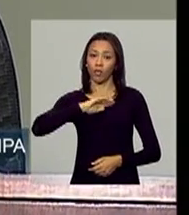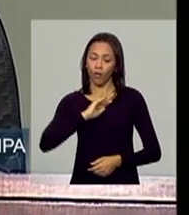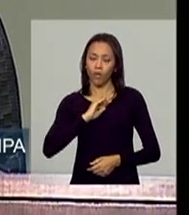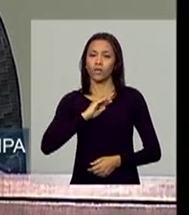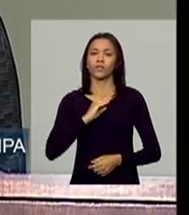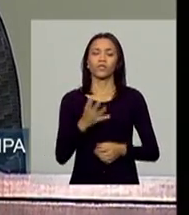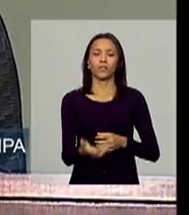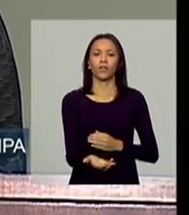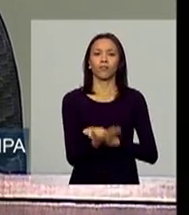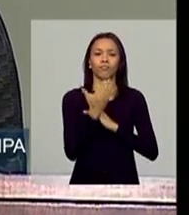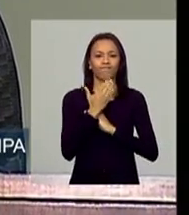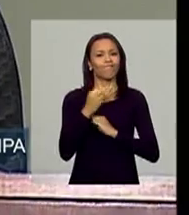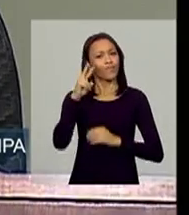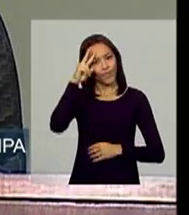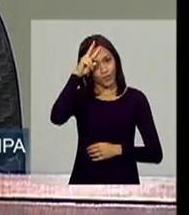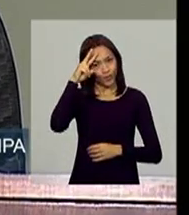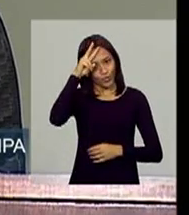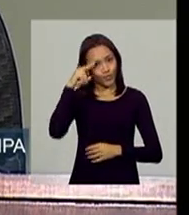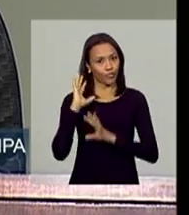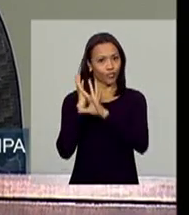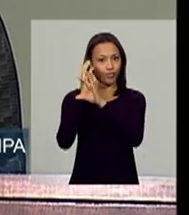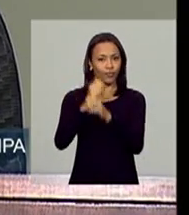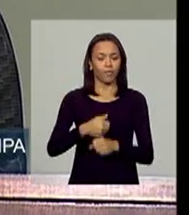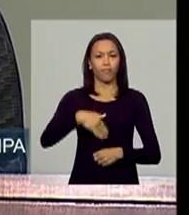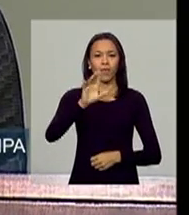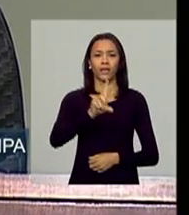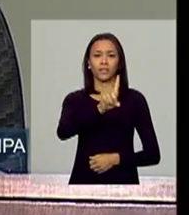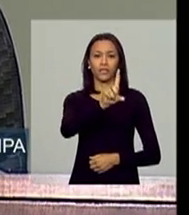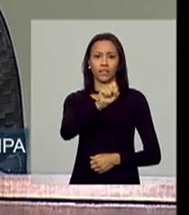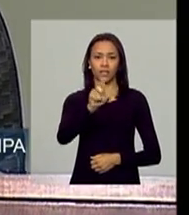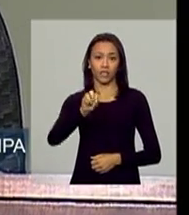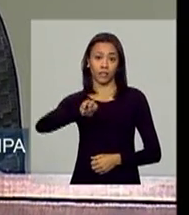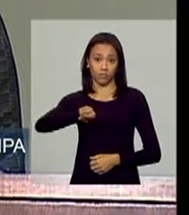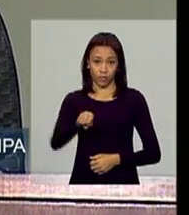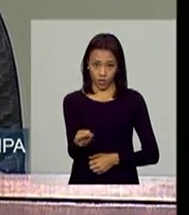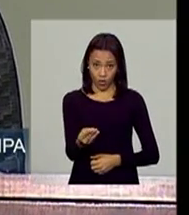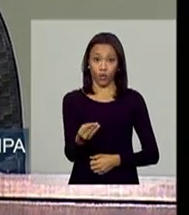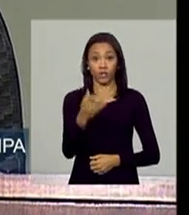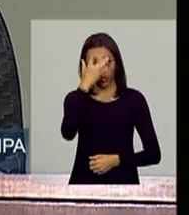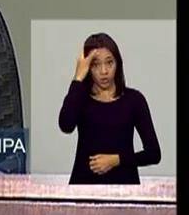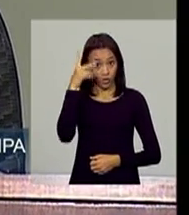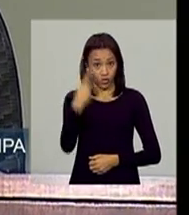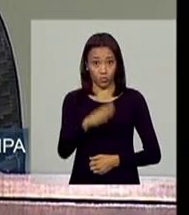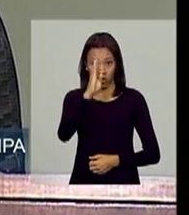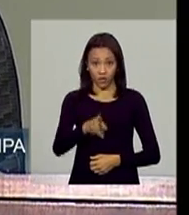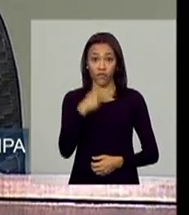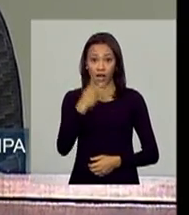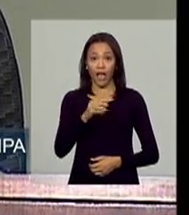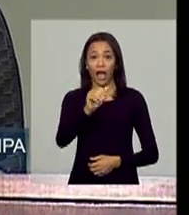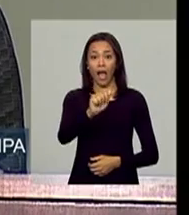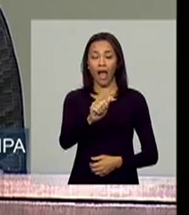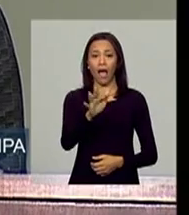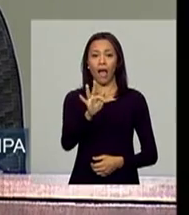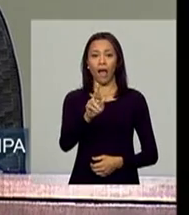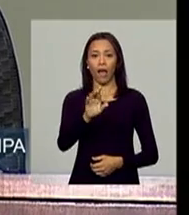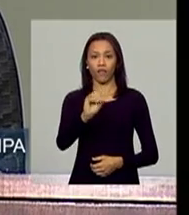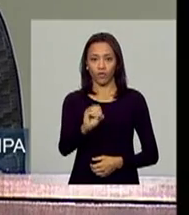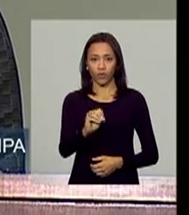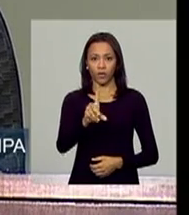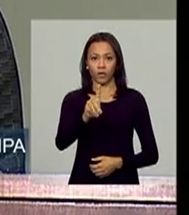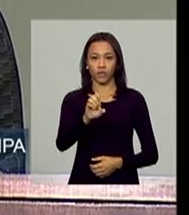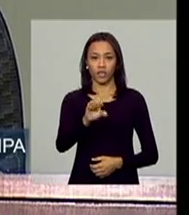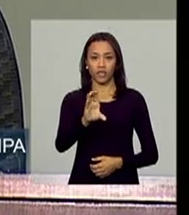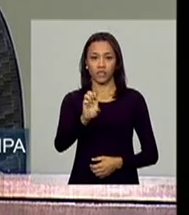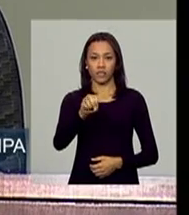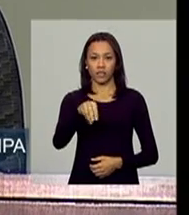histórica. Mais de 100 milhões de brasileiros se dizem afrodescendente, o que muito